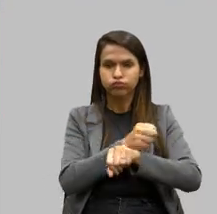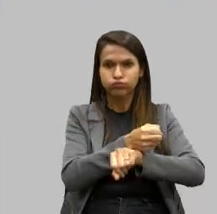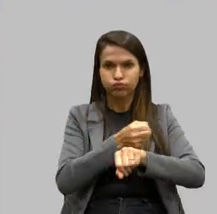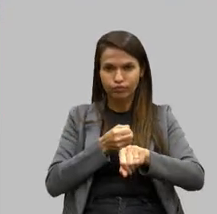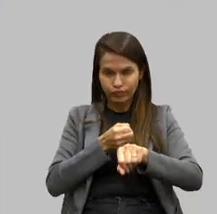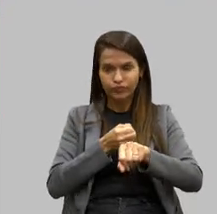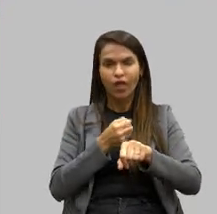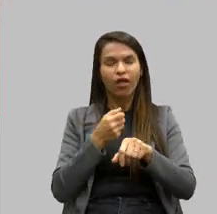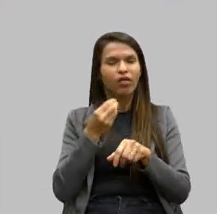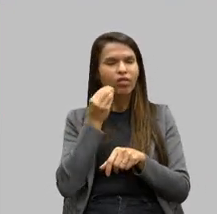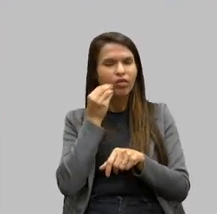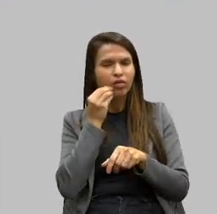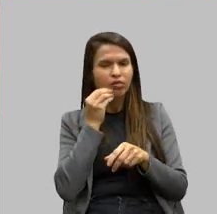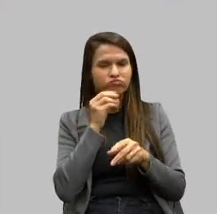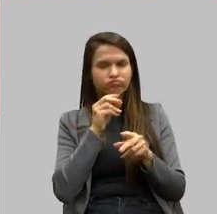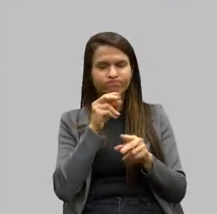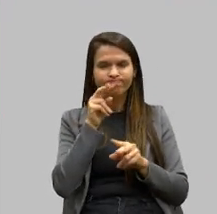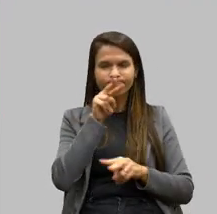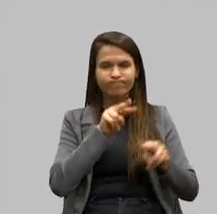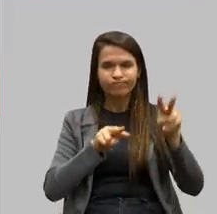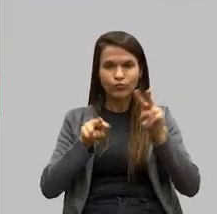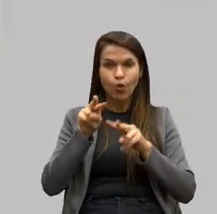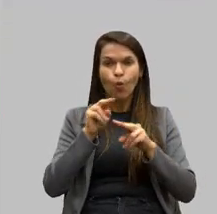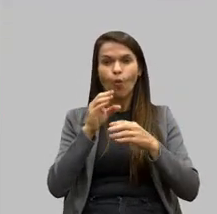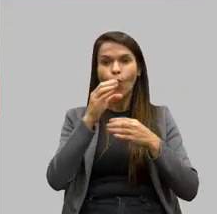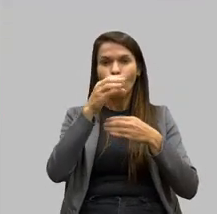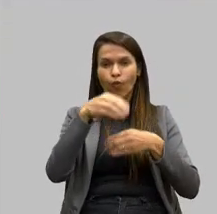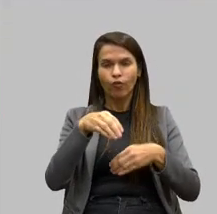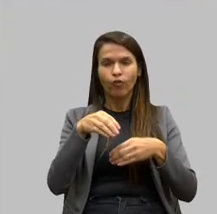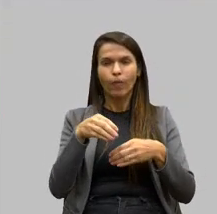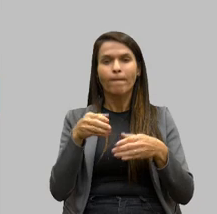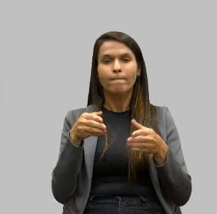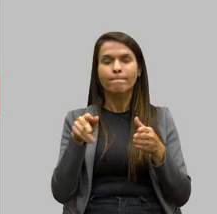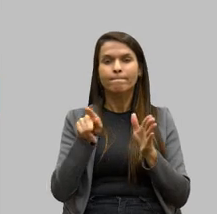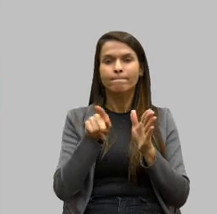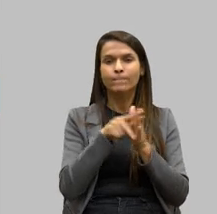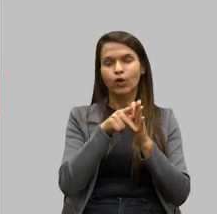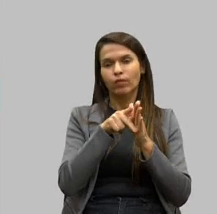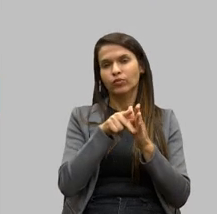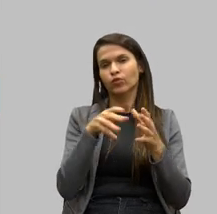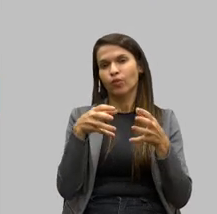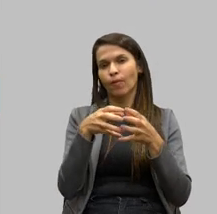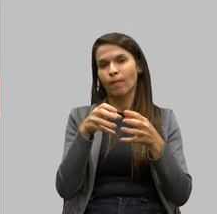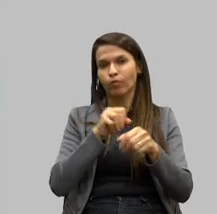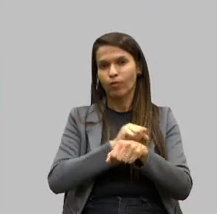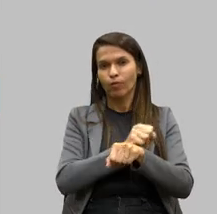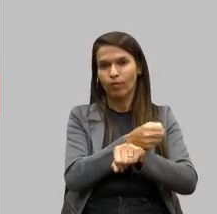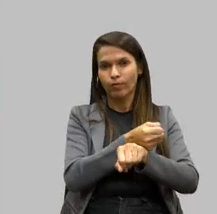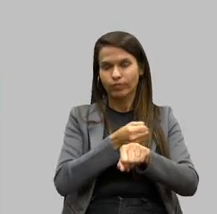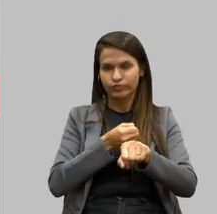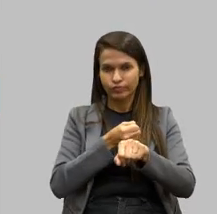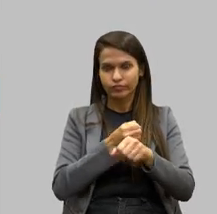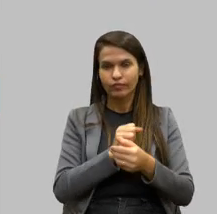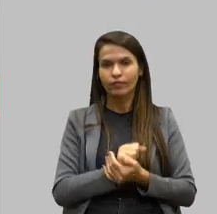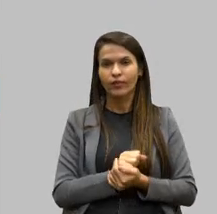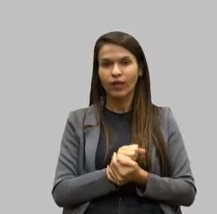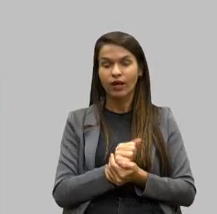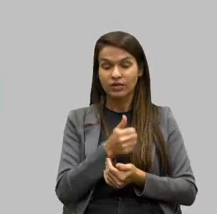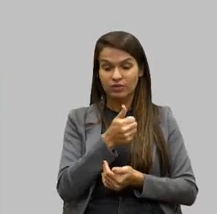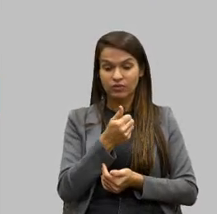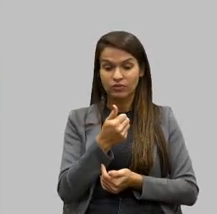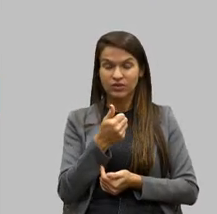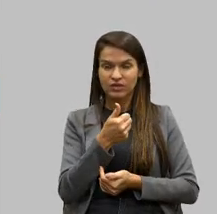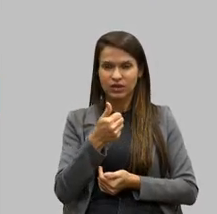tentando desenhar, devido à especificidade, um concurso específico para a comunidade colombola. São 113